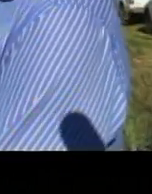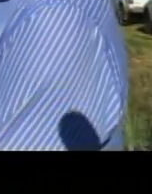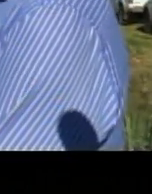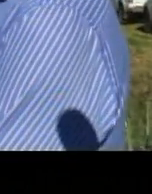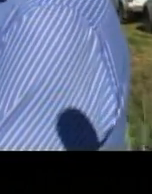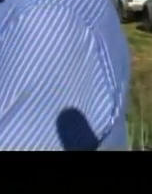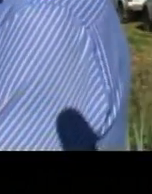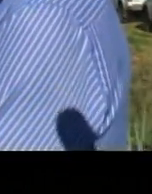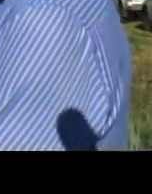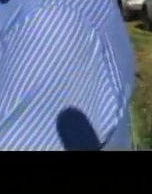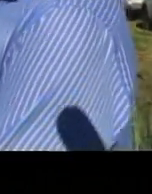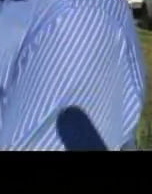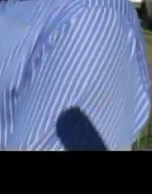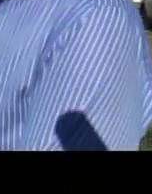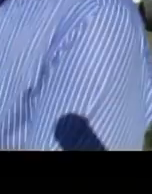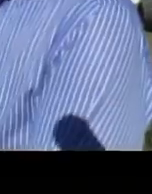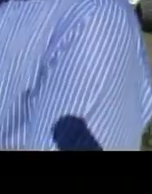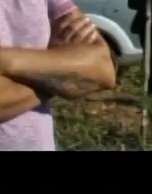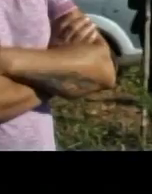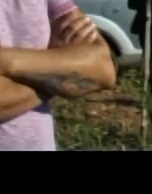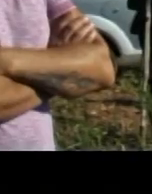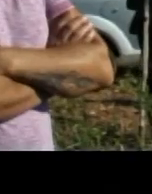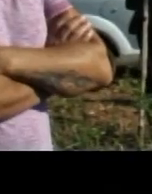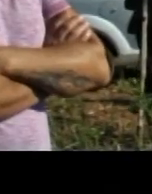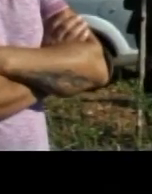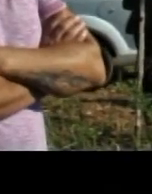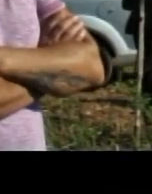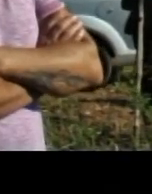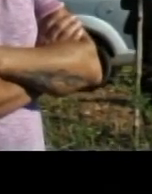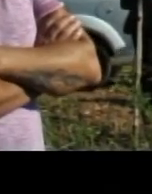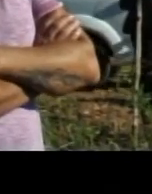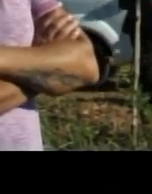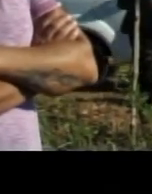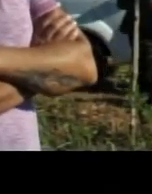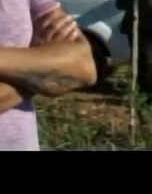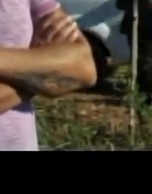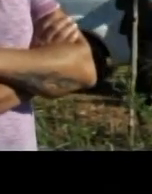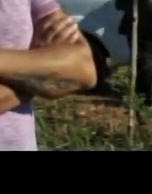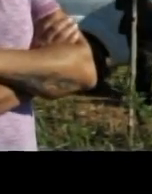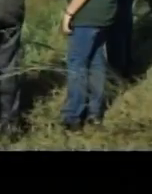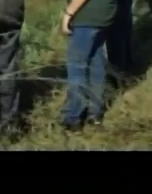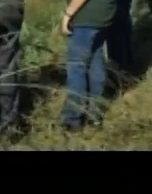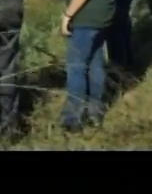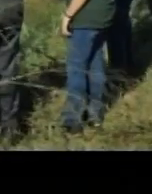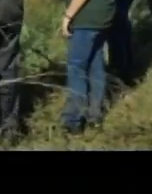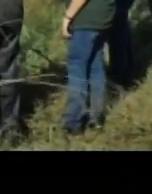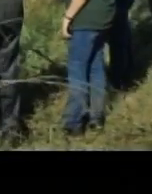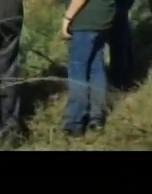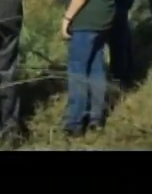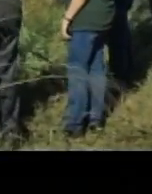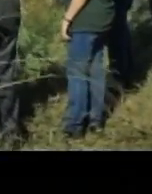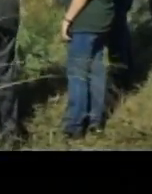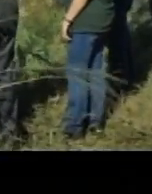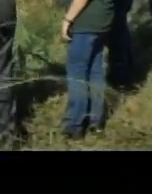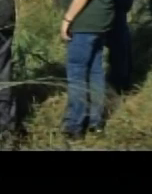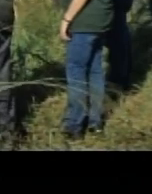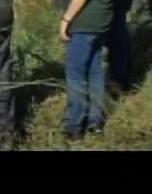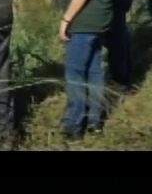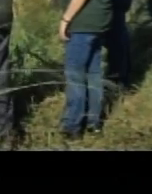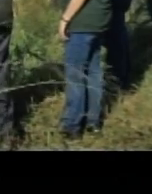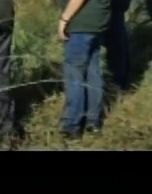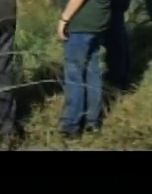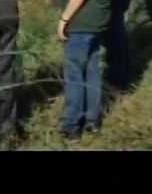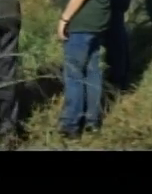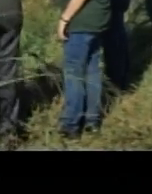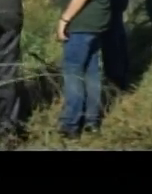Pedro Roberto Gomes, presidente da comissão, e Odélio Chaves, membro, estiveram no local junto com assessores dos vereadores Robson